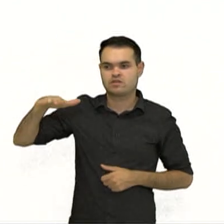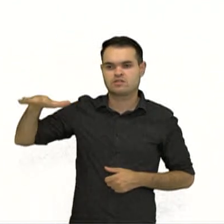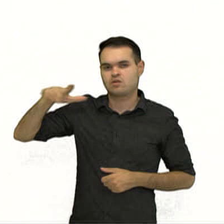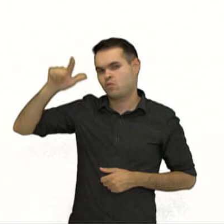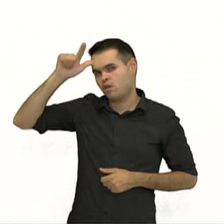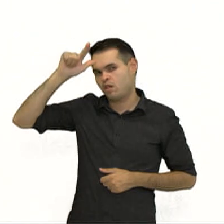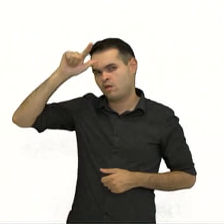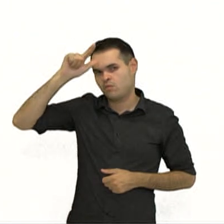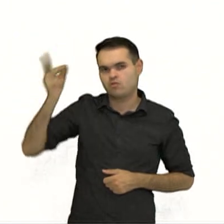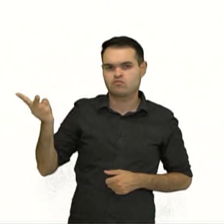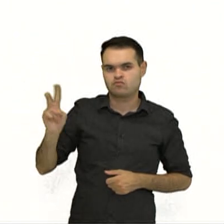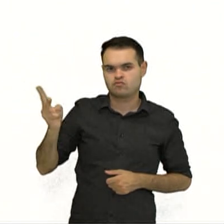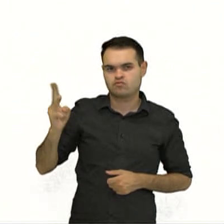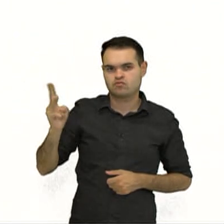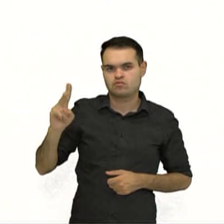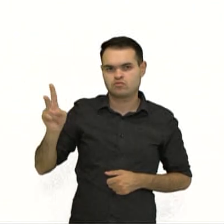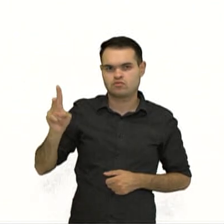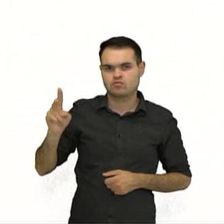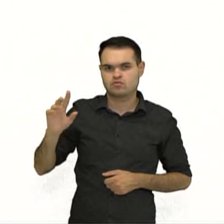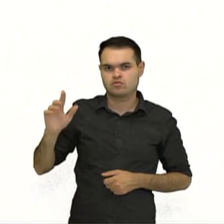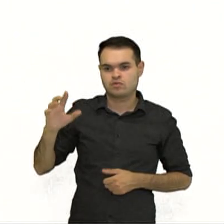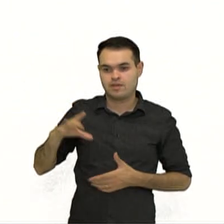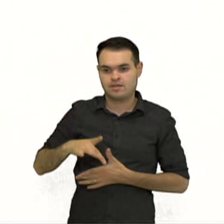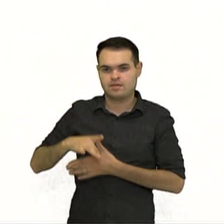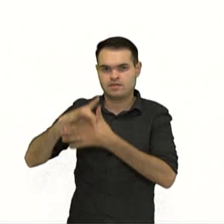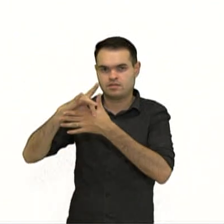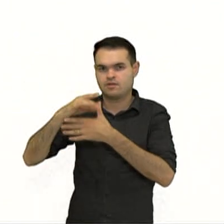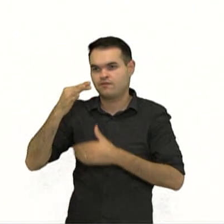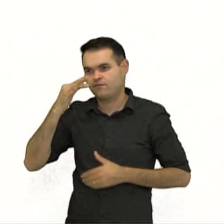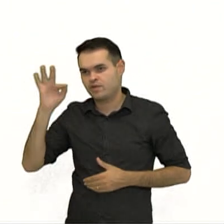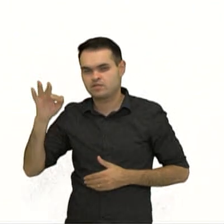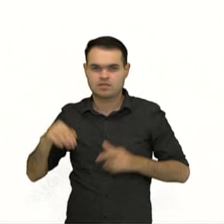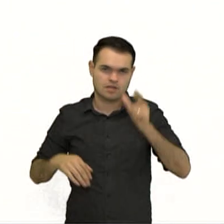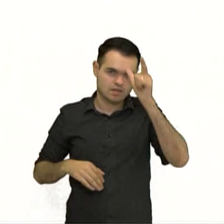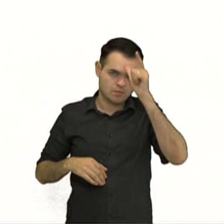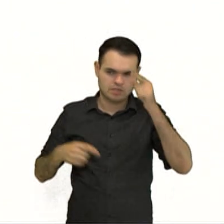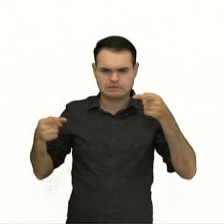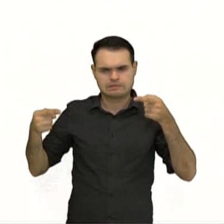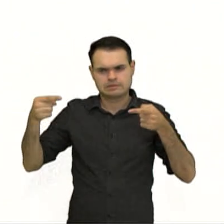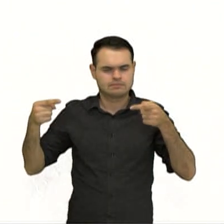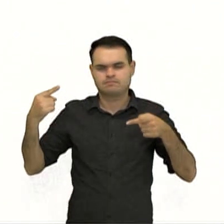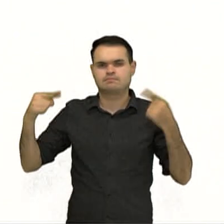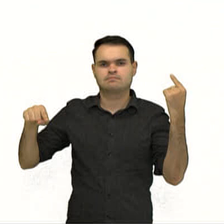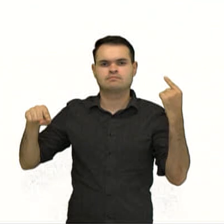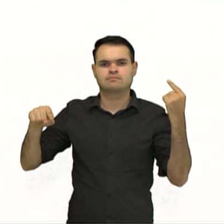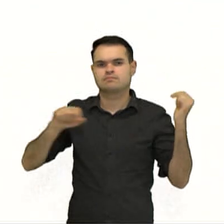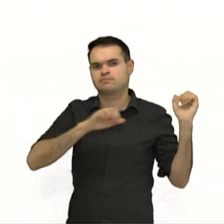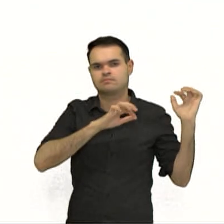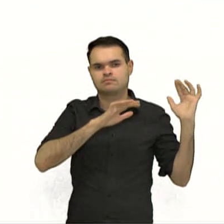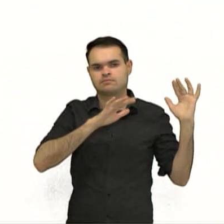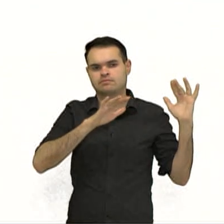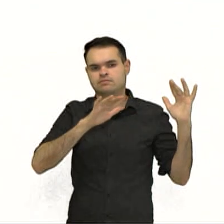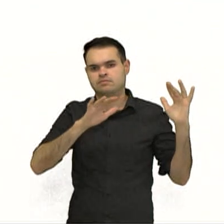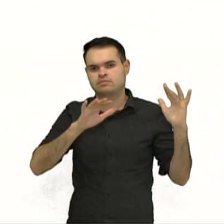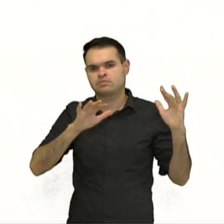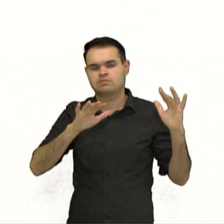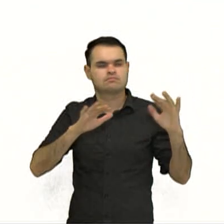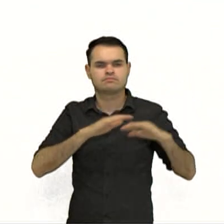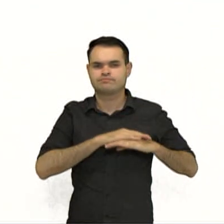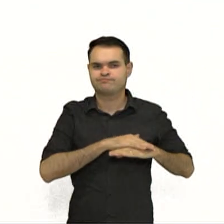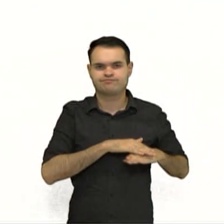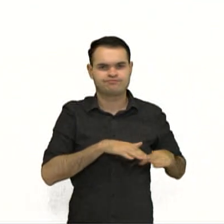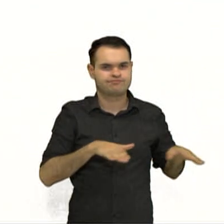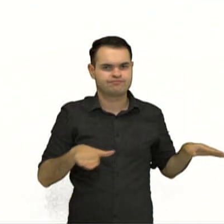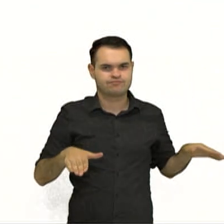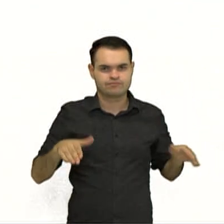Os líderes se desentenderam, né, entre a França e a Alemanha e a expedição, portanto, foi derrotada